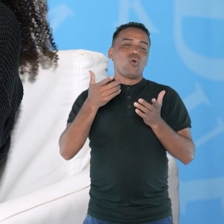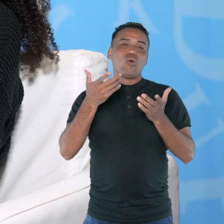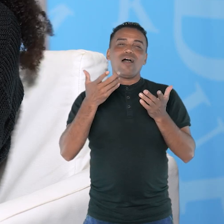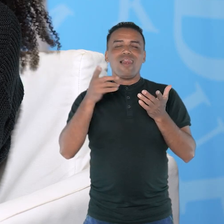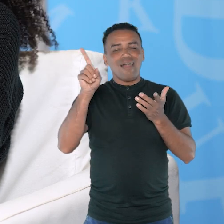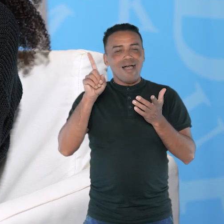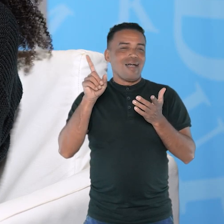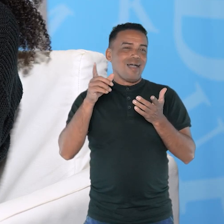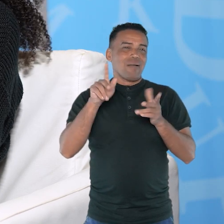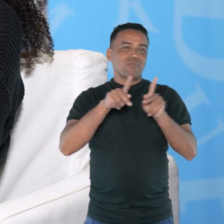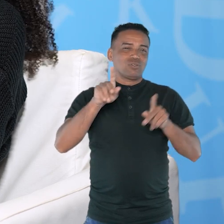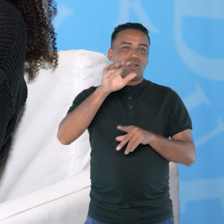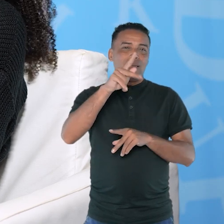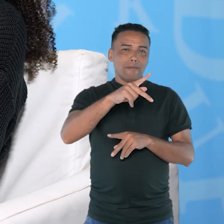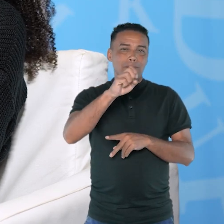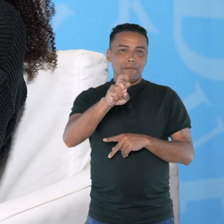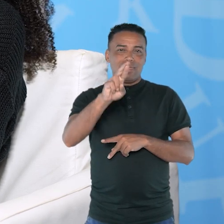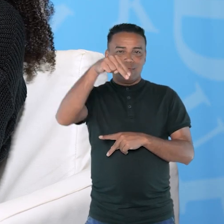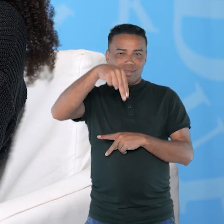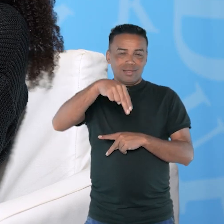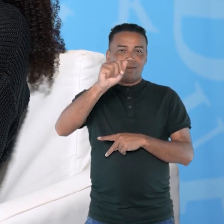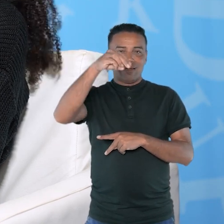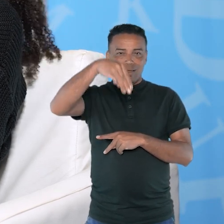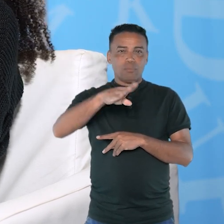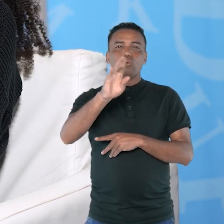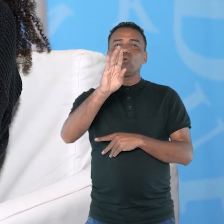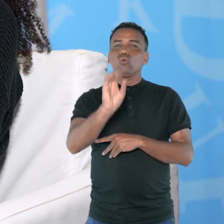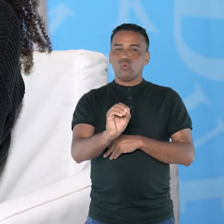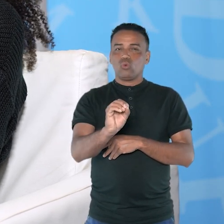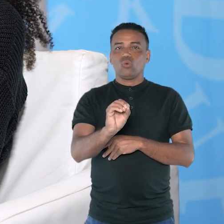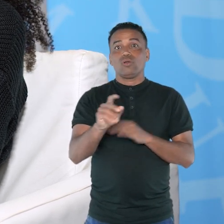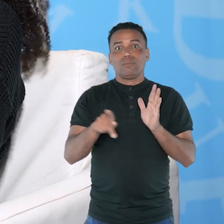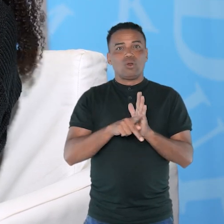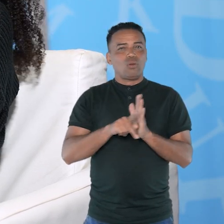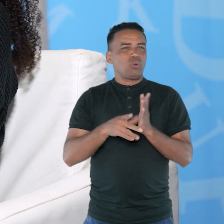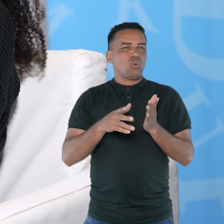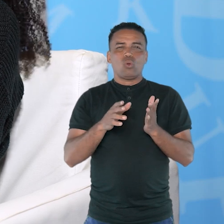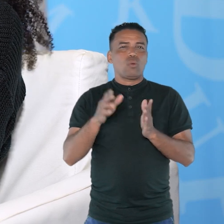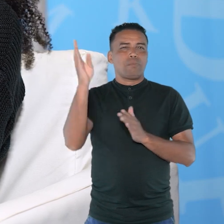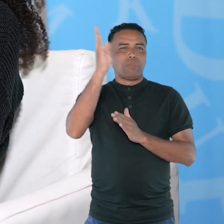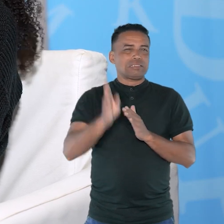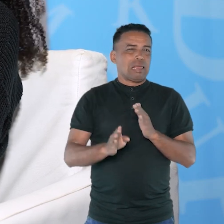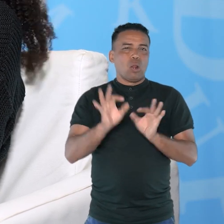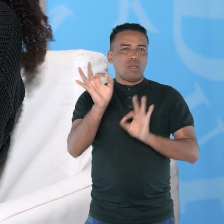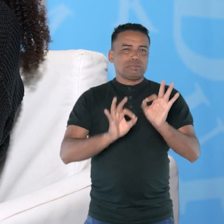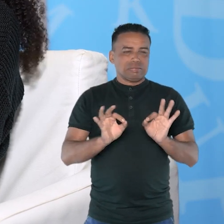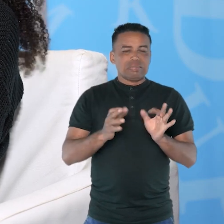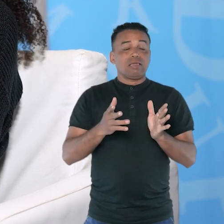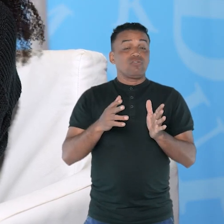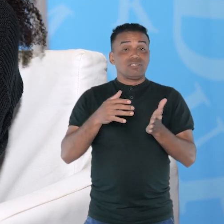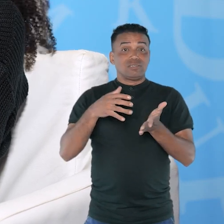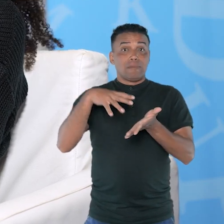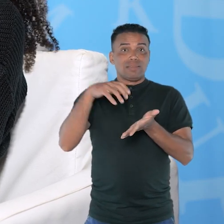época, ela foi a minha primeira professora. Assim, eu lembro de Organização da Educação Brasileira com a matéria da educação. E eu cheguei, fiz a matrícula sem